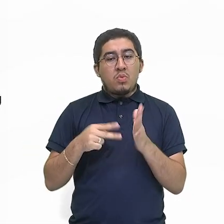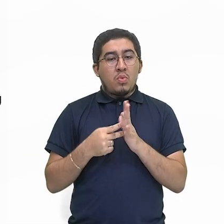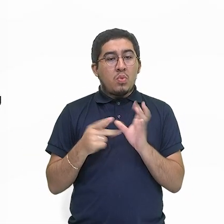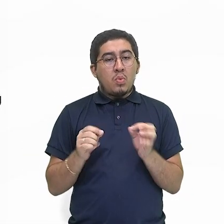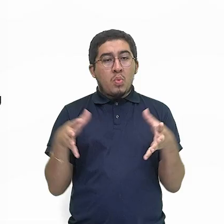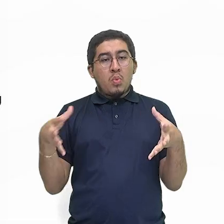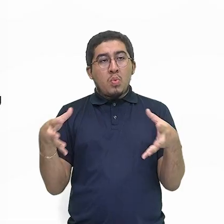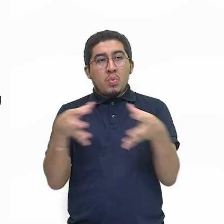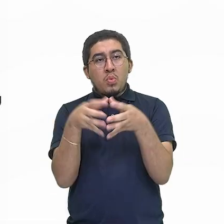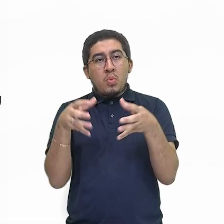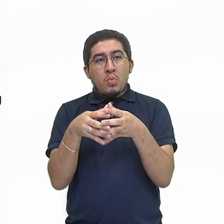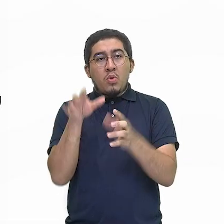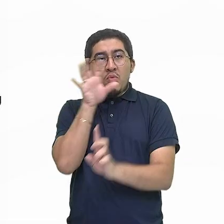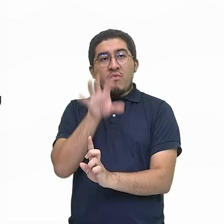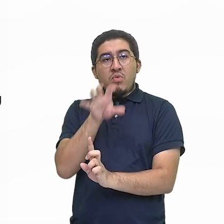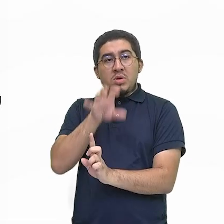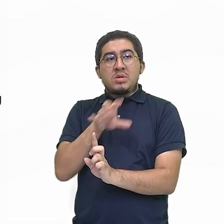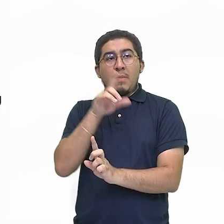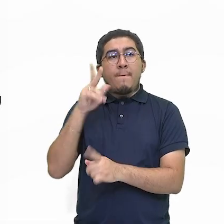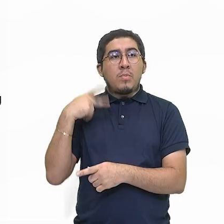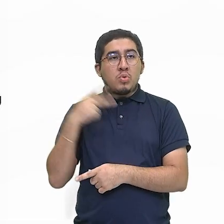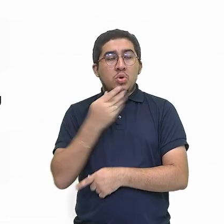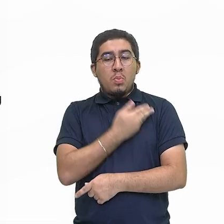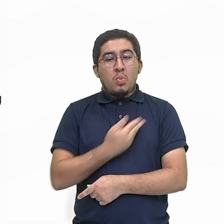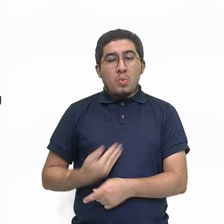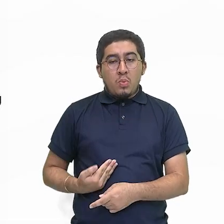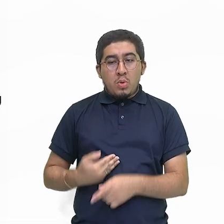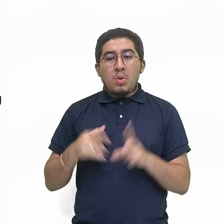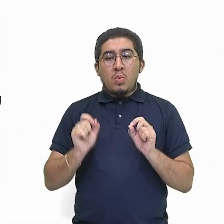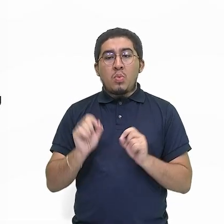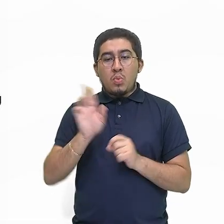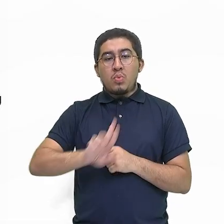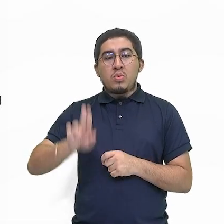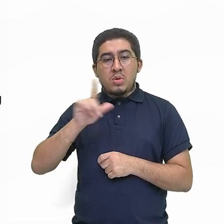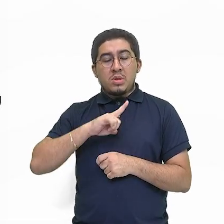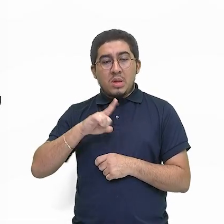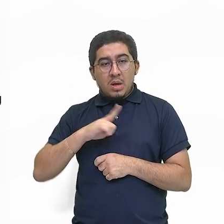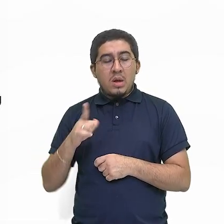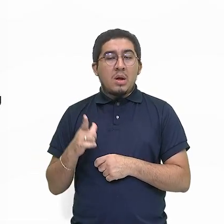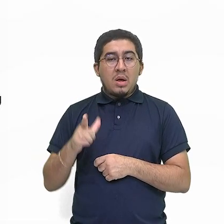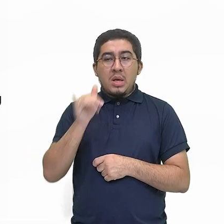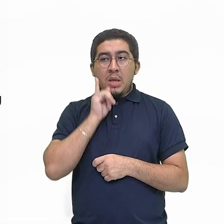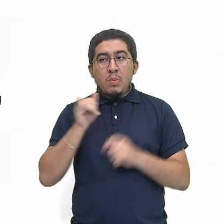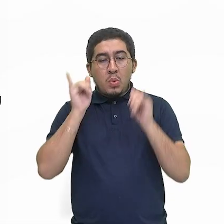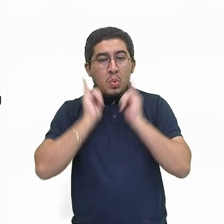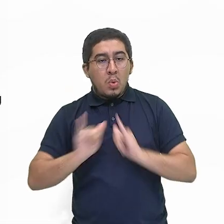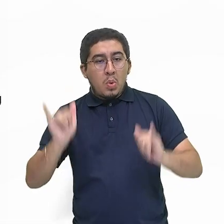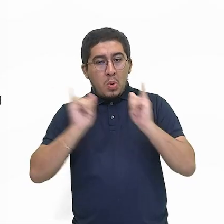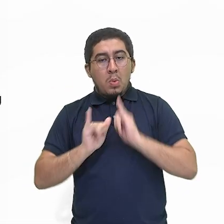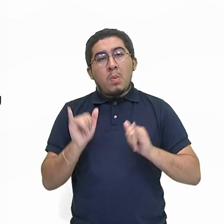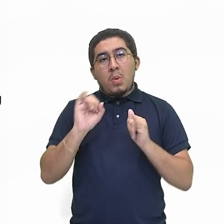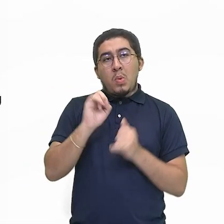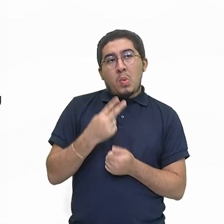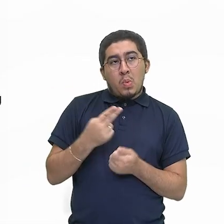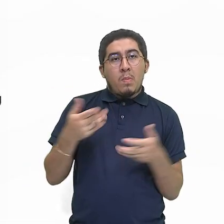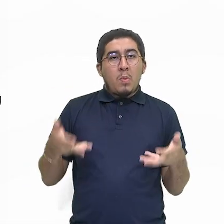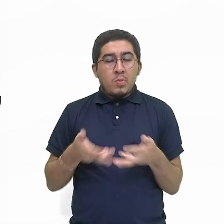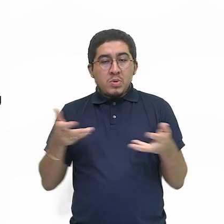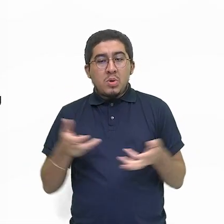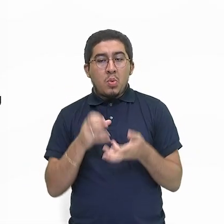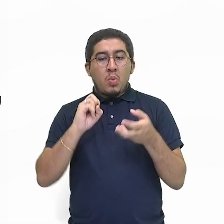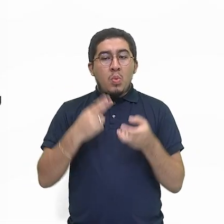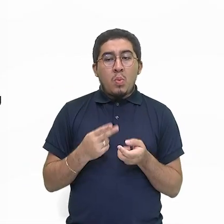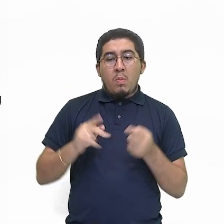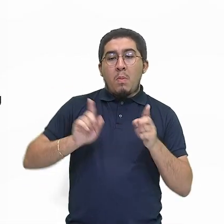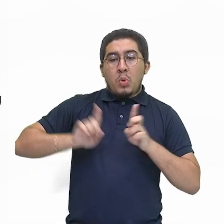pressão influenciam políticas públicas por meio de lobby, mobilização ou até mesmo